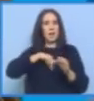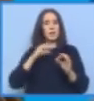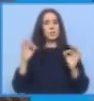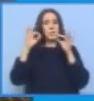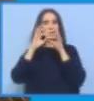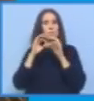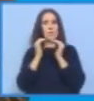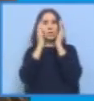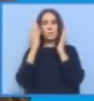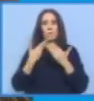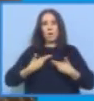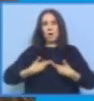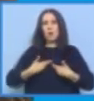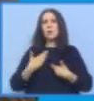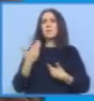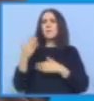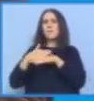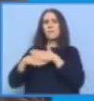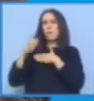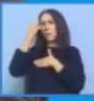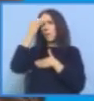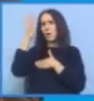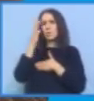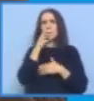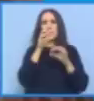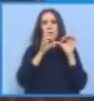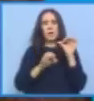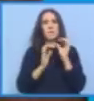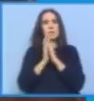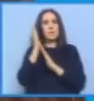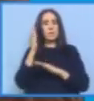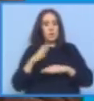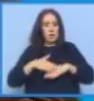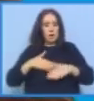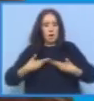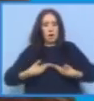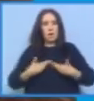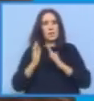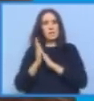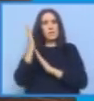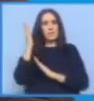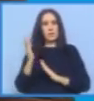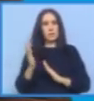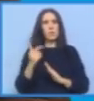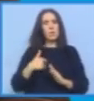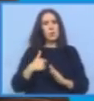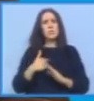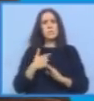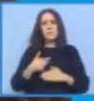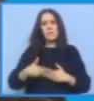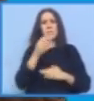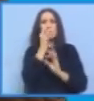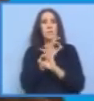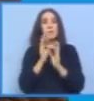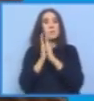Espírito Santo, e deixar que Ele atue. E então as nossas palavras serão palavras divinas, os nossos gestos serão gestos divinos. Nós faremos coisas maravilhosas,